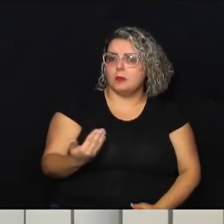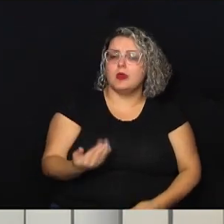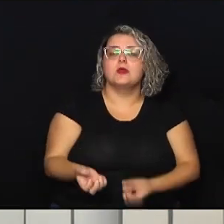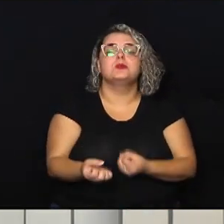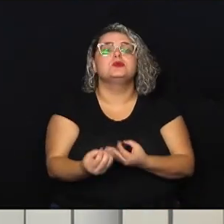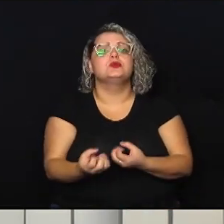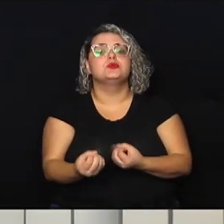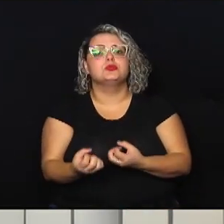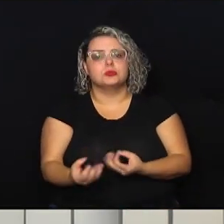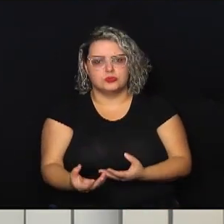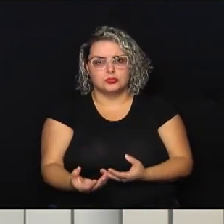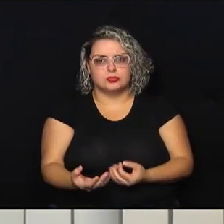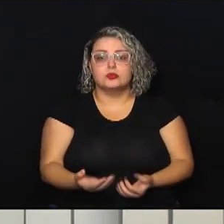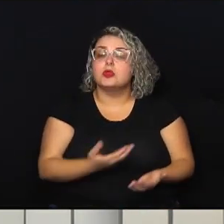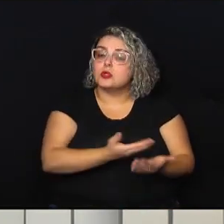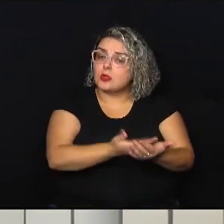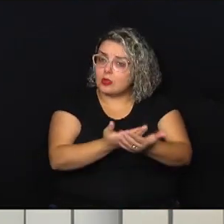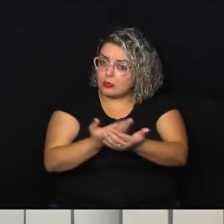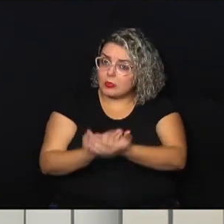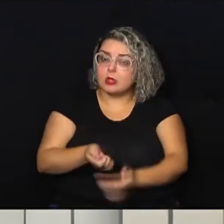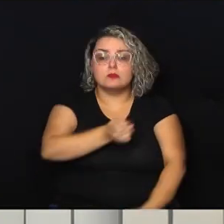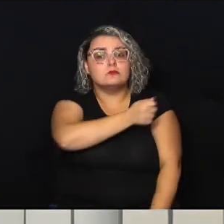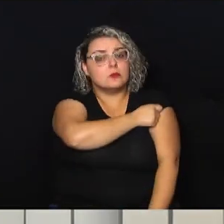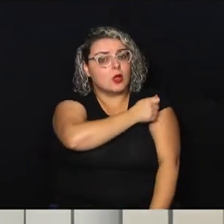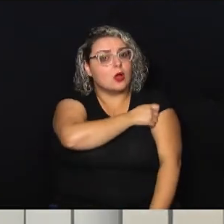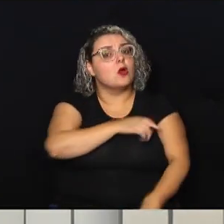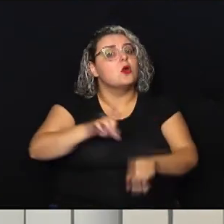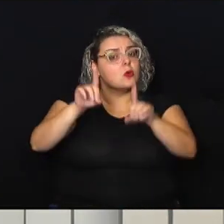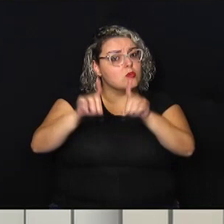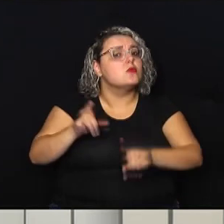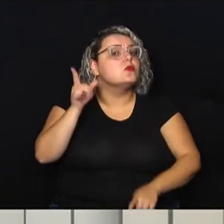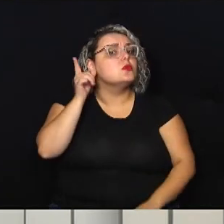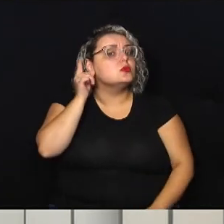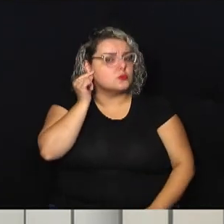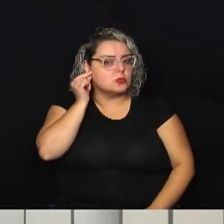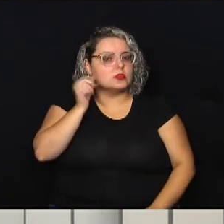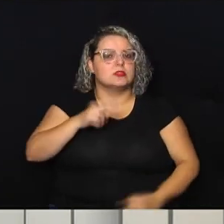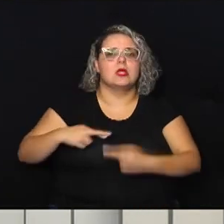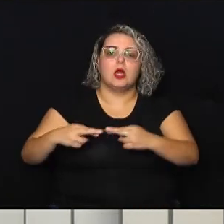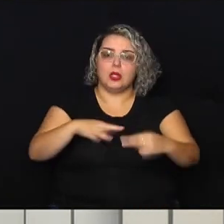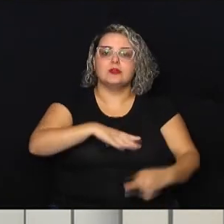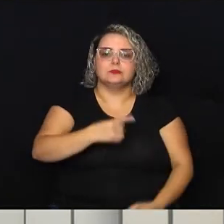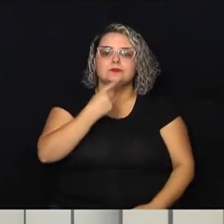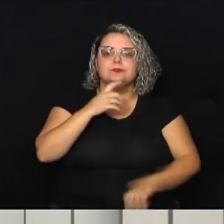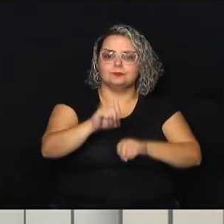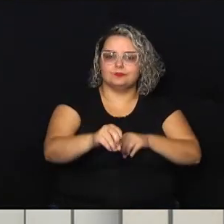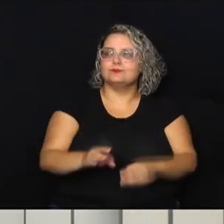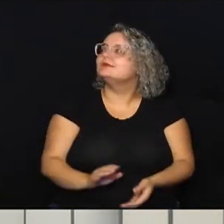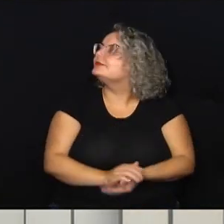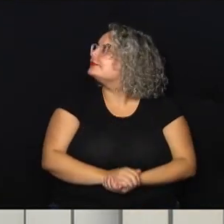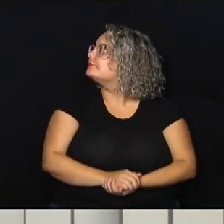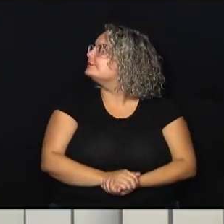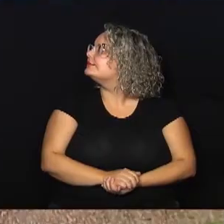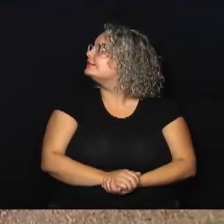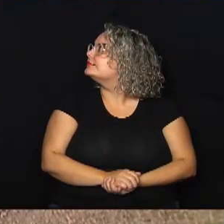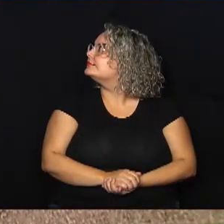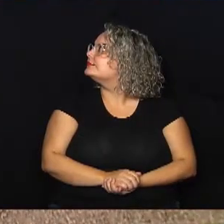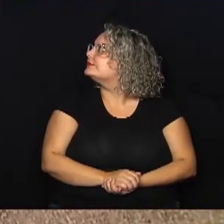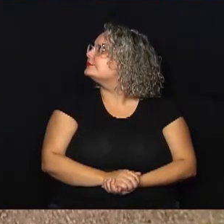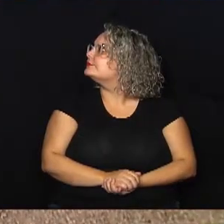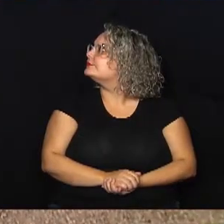informações sobre estudantes com deficiência auditiva na rede municipal de ensino.